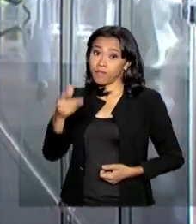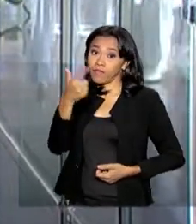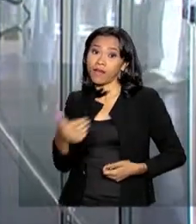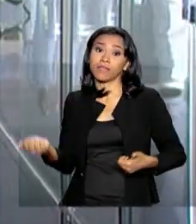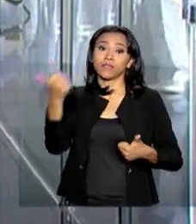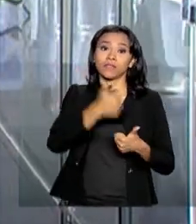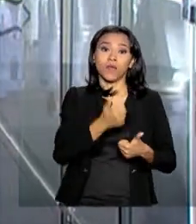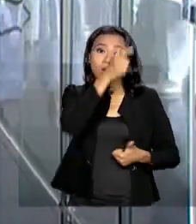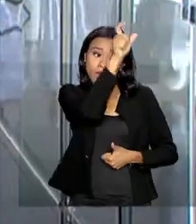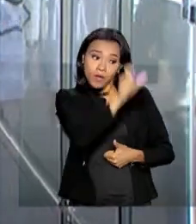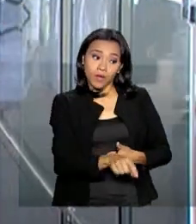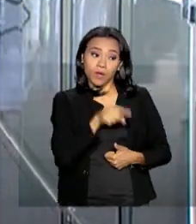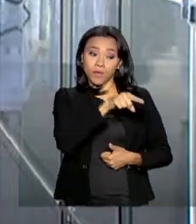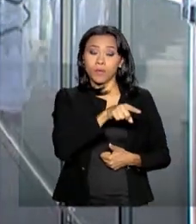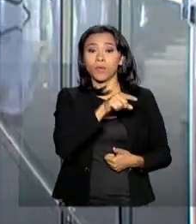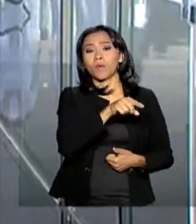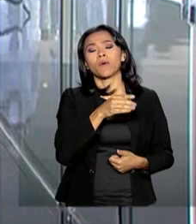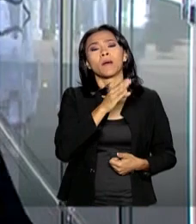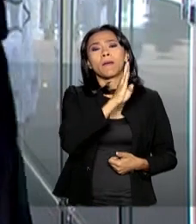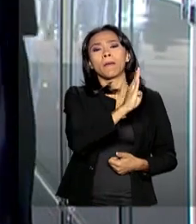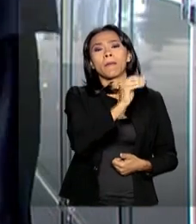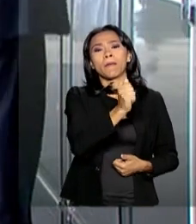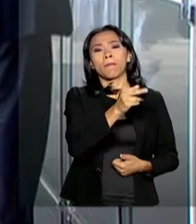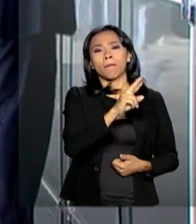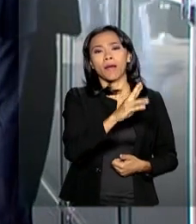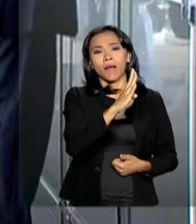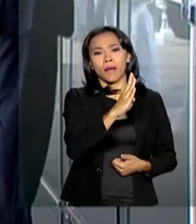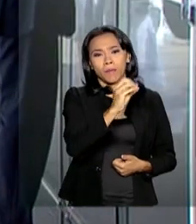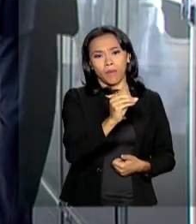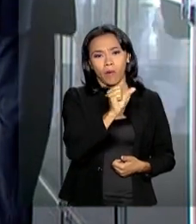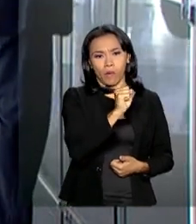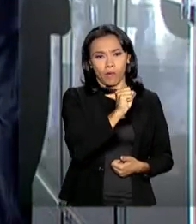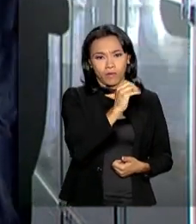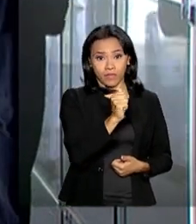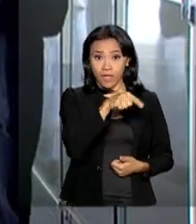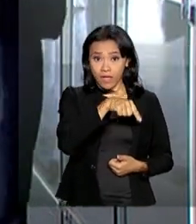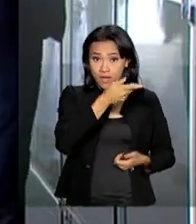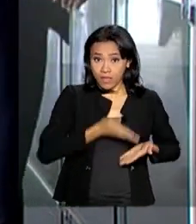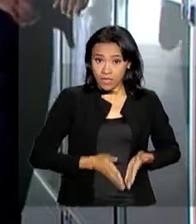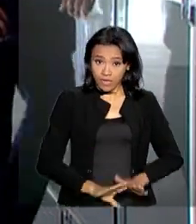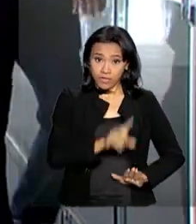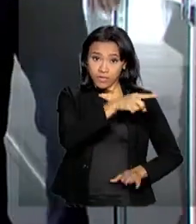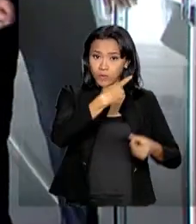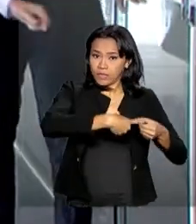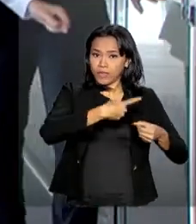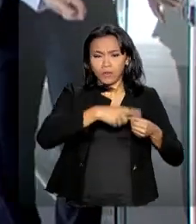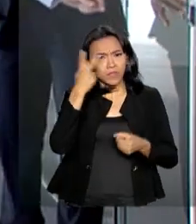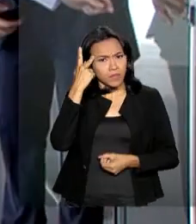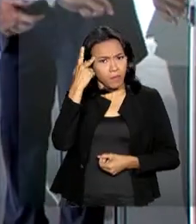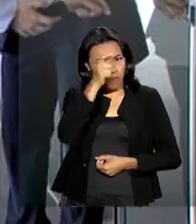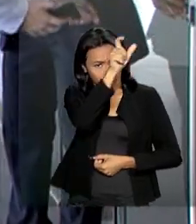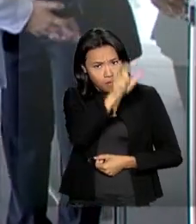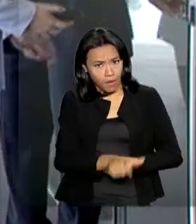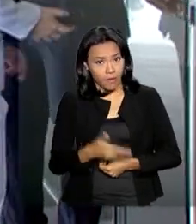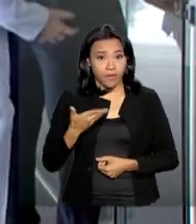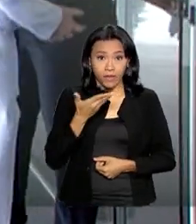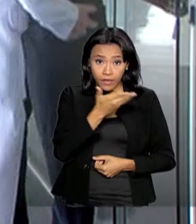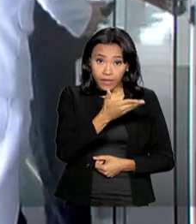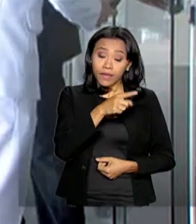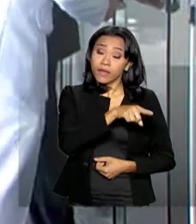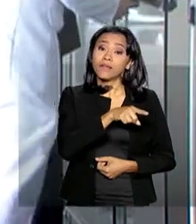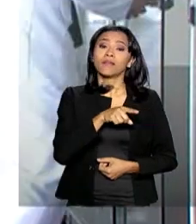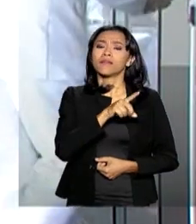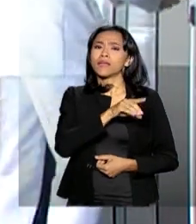almirante de esquadra Ilkes Barbosa Júnior. Natural de Ribeirão Preto, no interior de São Paulo, o almirante